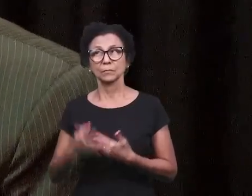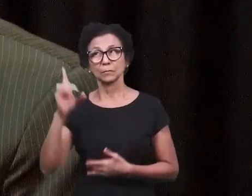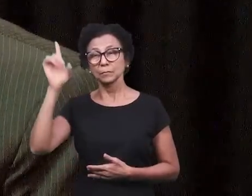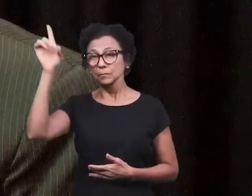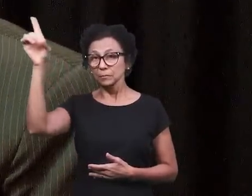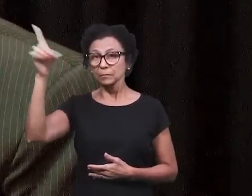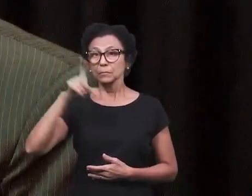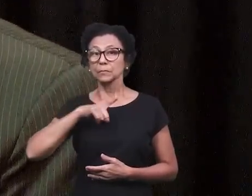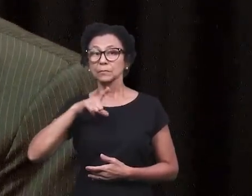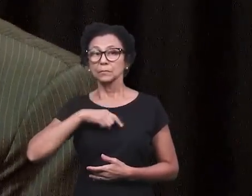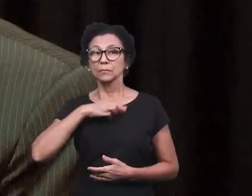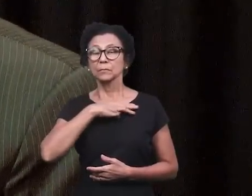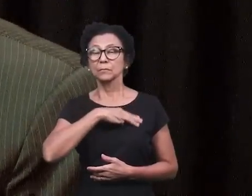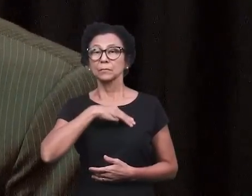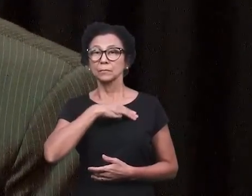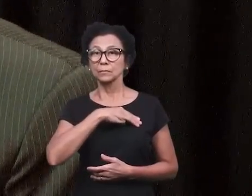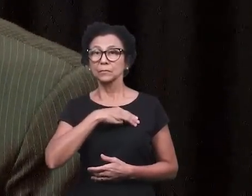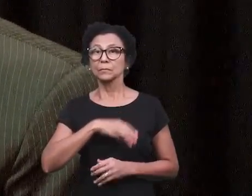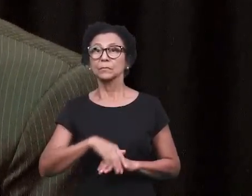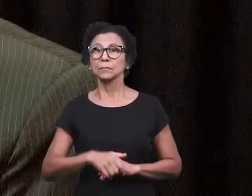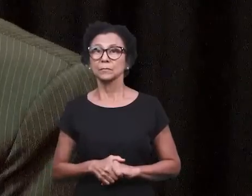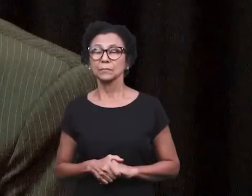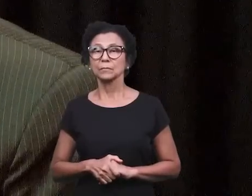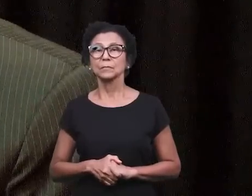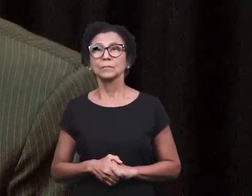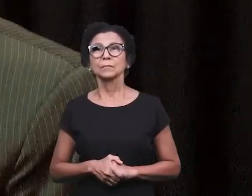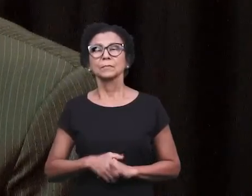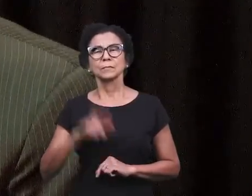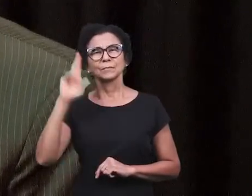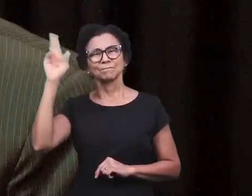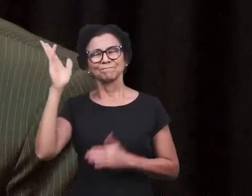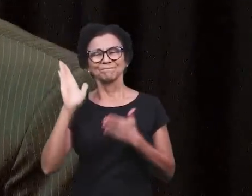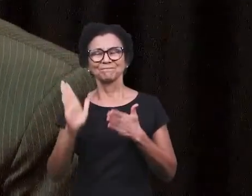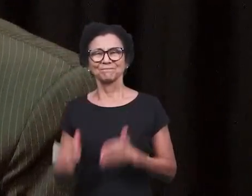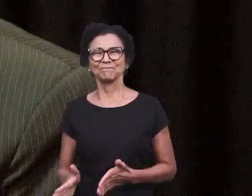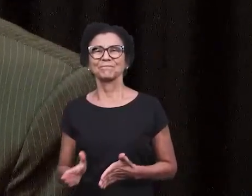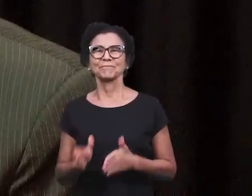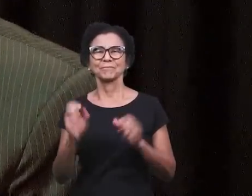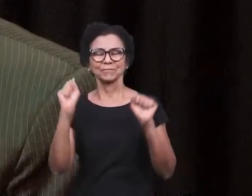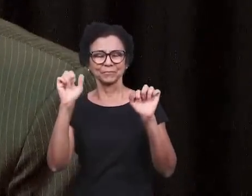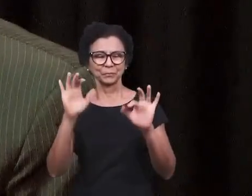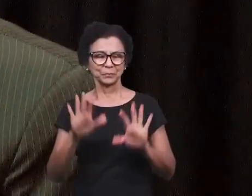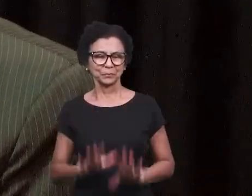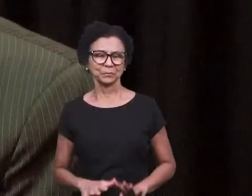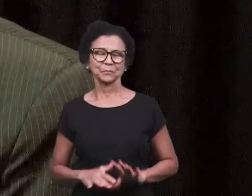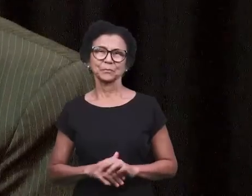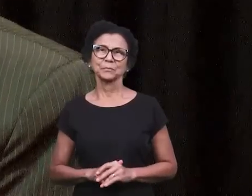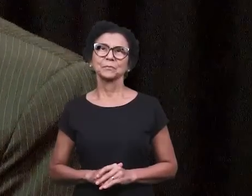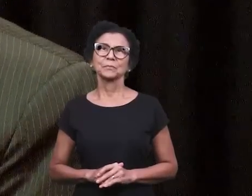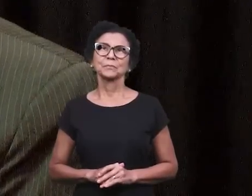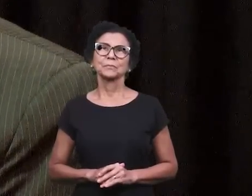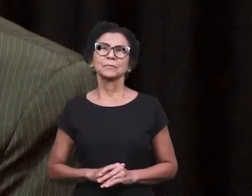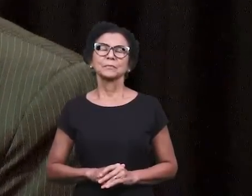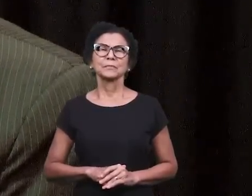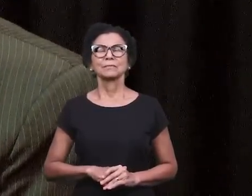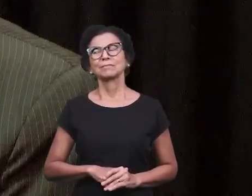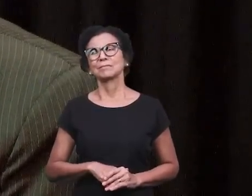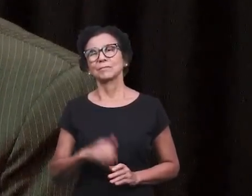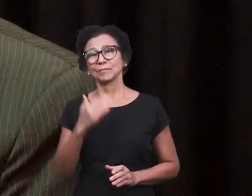servirmos ao Senhor, de servirmos na igreja, né? E o Senhor, ele é fiel, ele nos recompensa muito mais do que